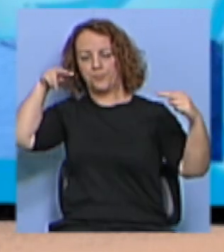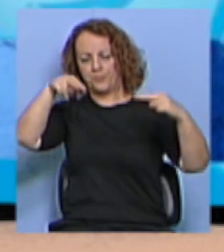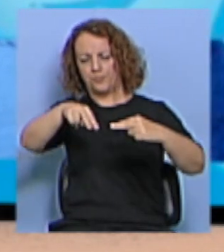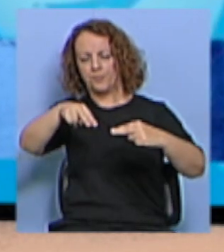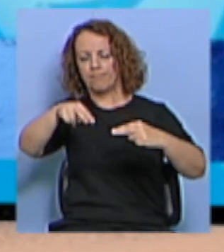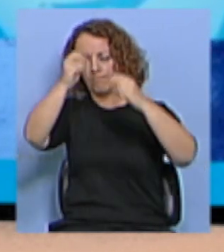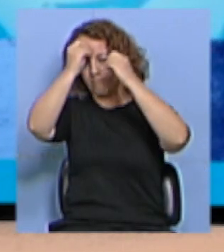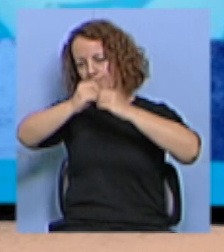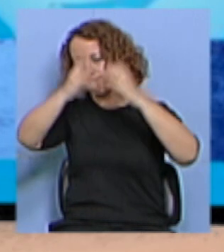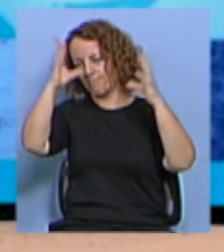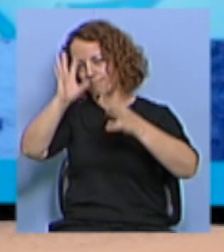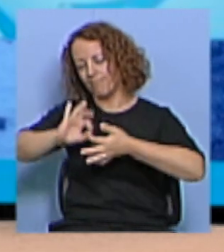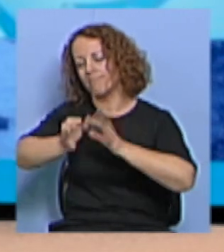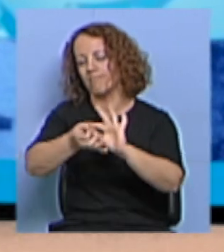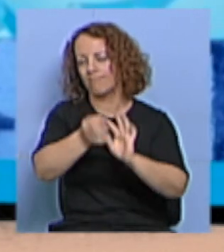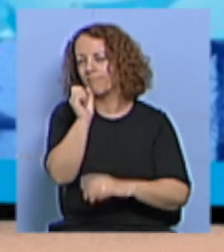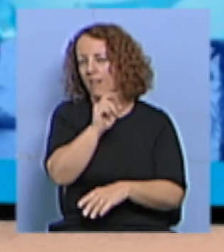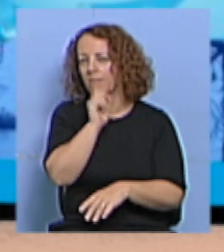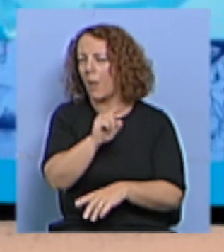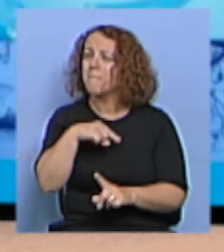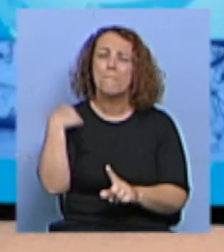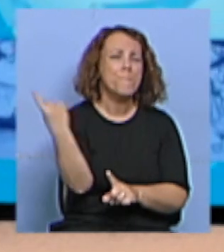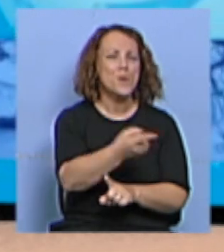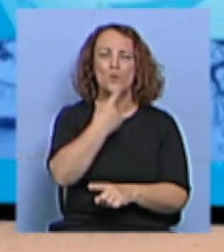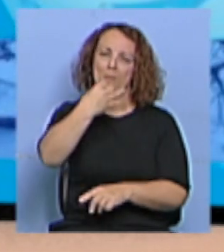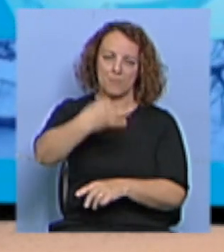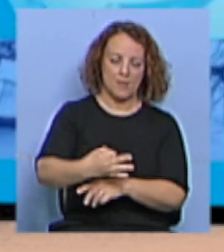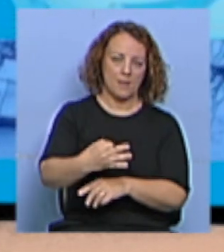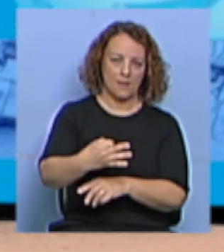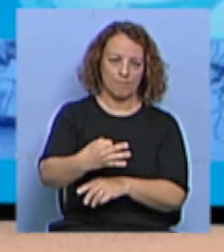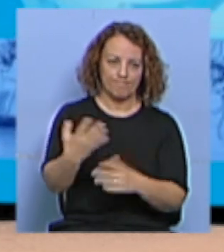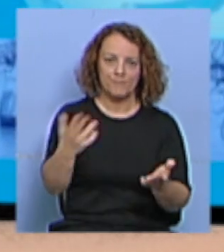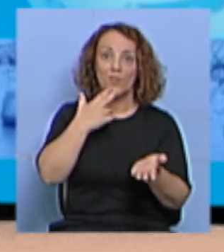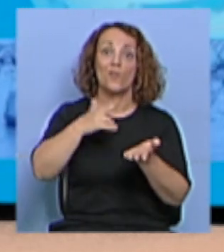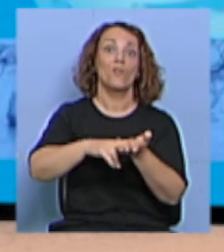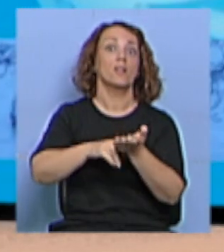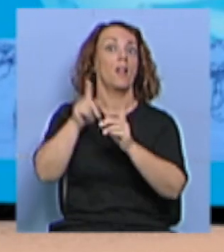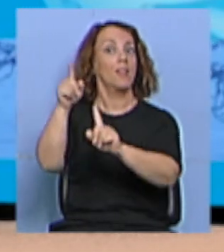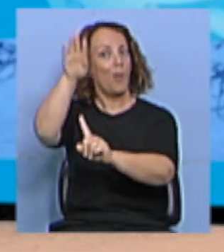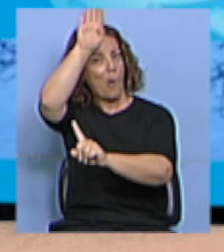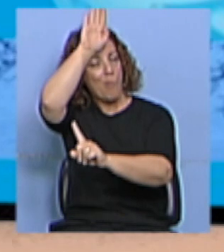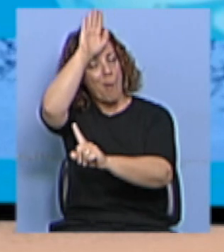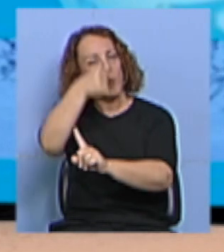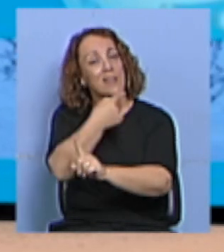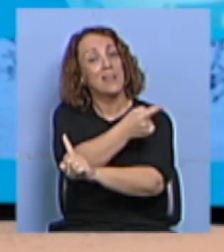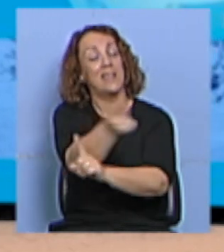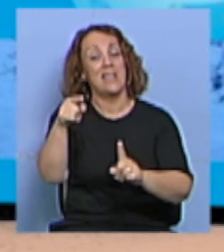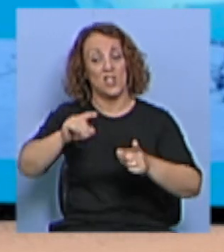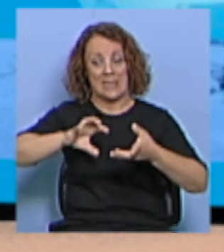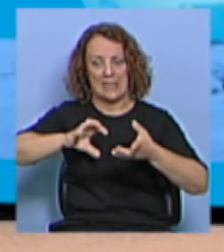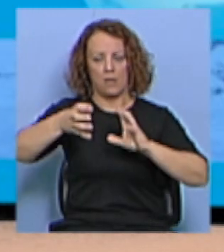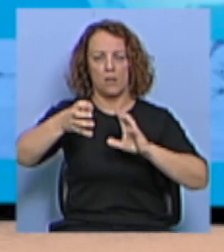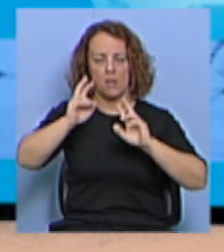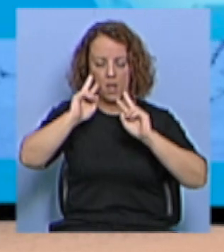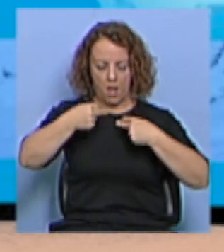também refletir. E para todos, não é? De facto, mais uma vez, o Papa falava como esta crise nos mostrou a